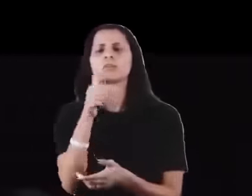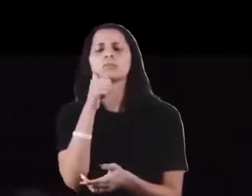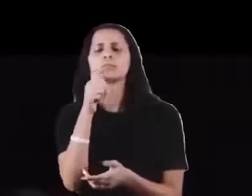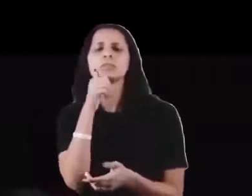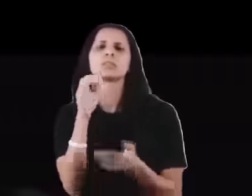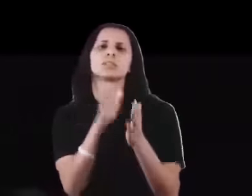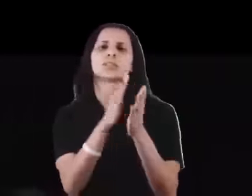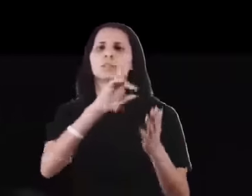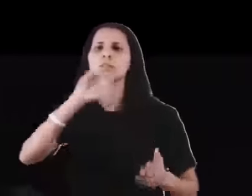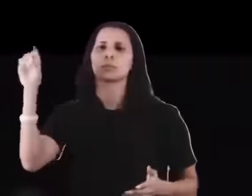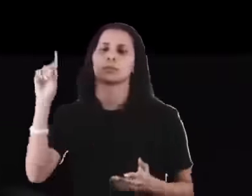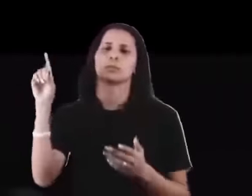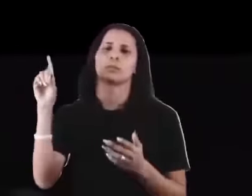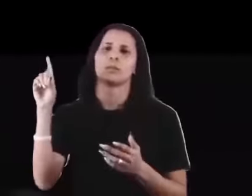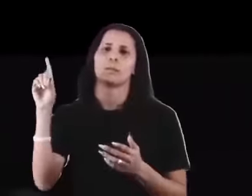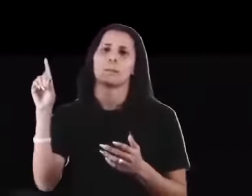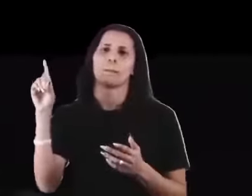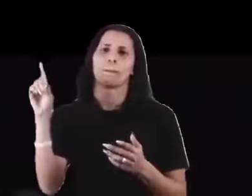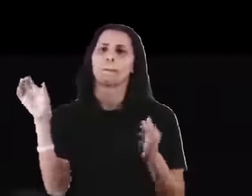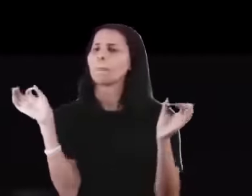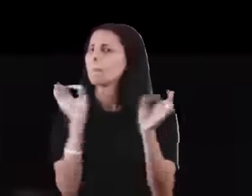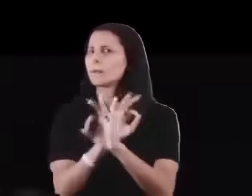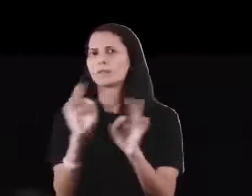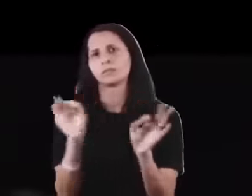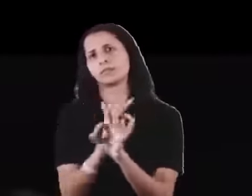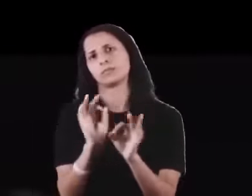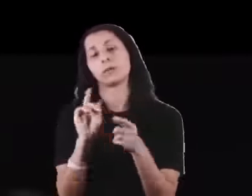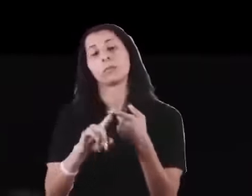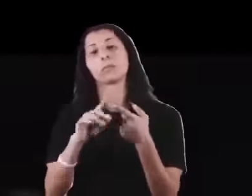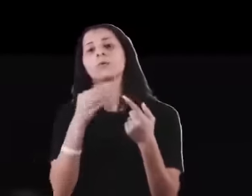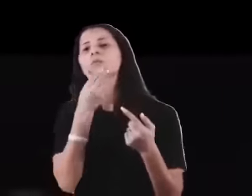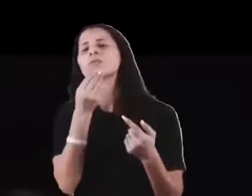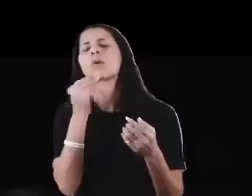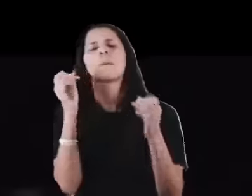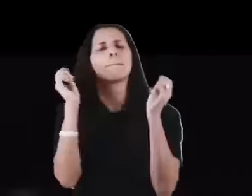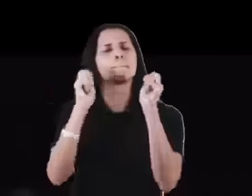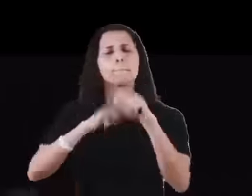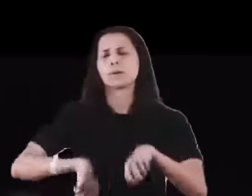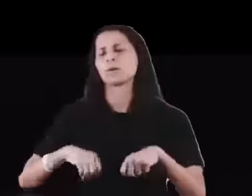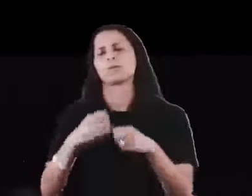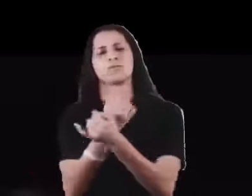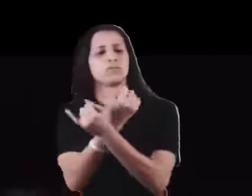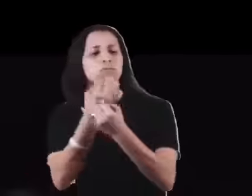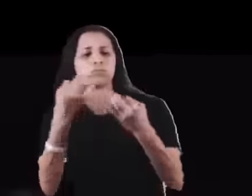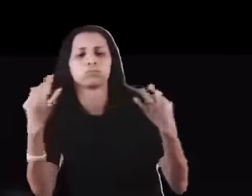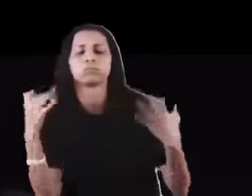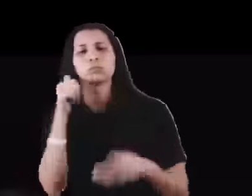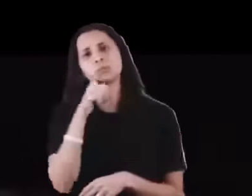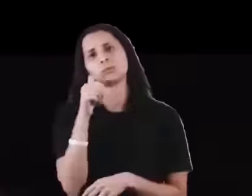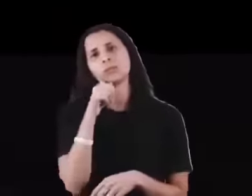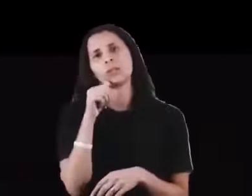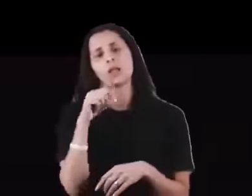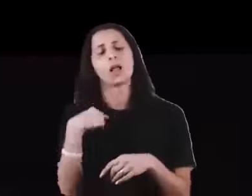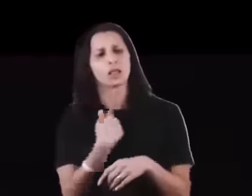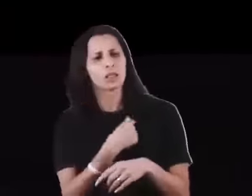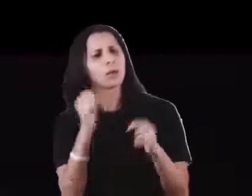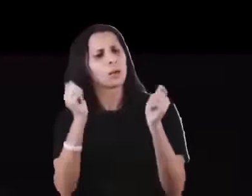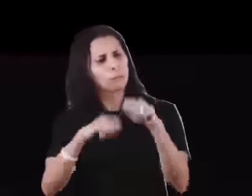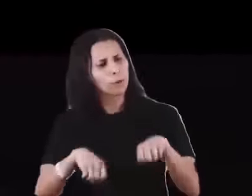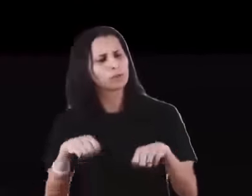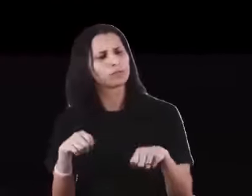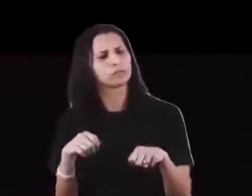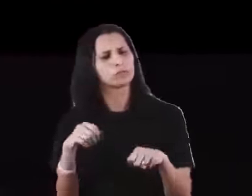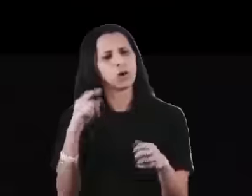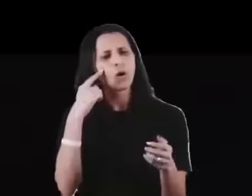não existe monogamia é poligamia os homens podiam ter várias mulheres então a gente pode pegar um exemplo bíblico dizer que fulana